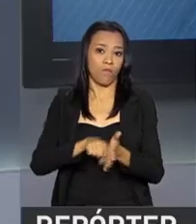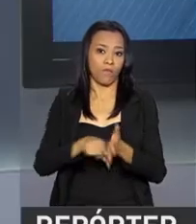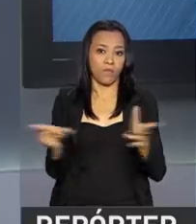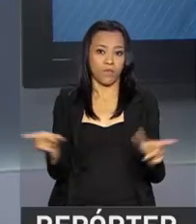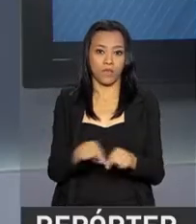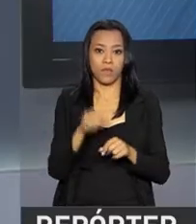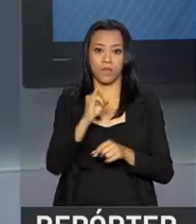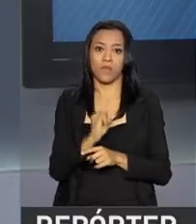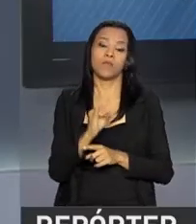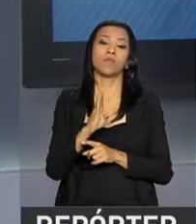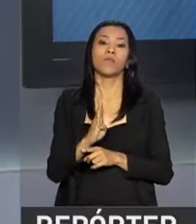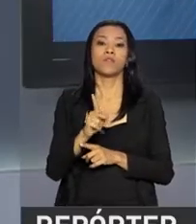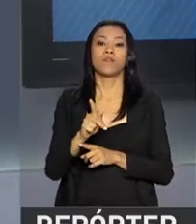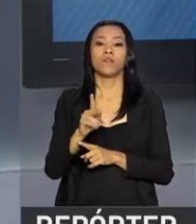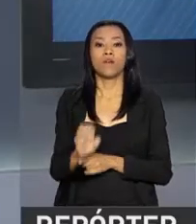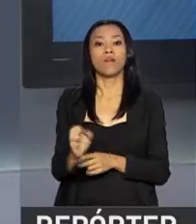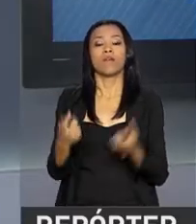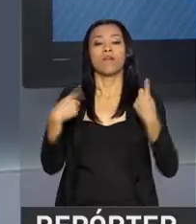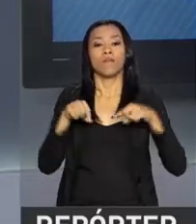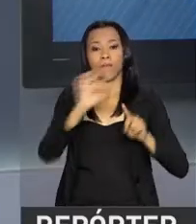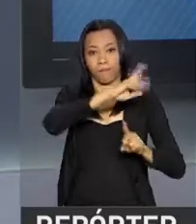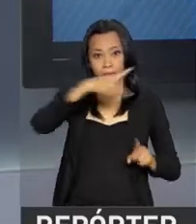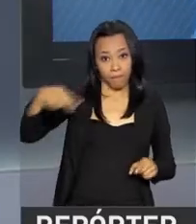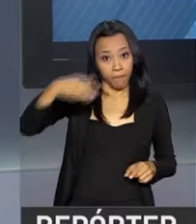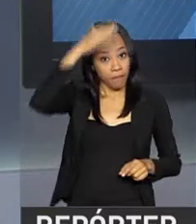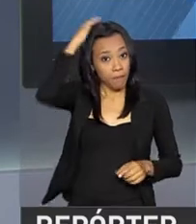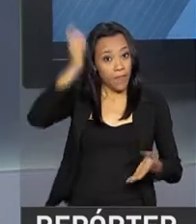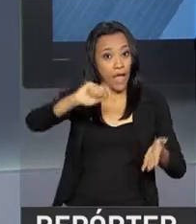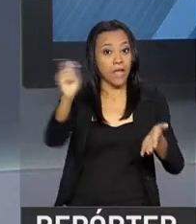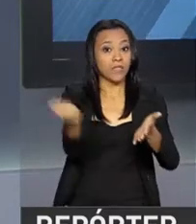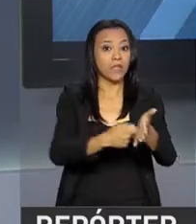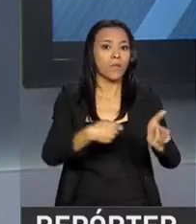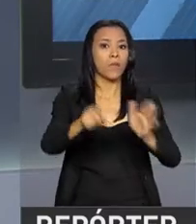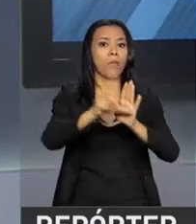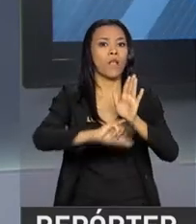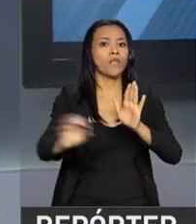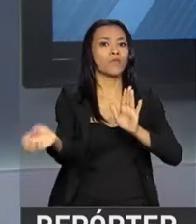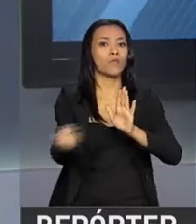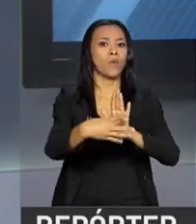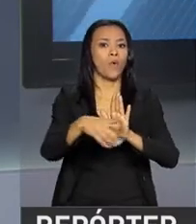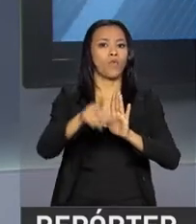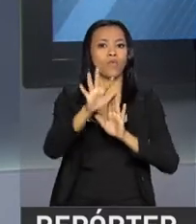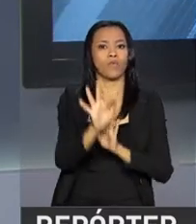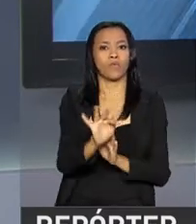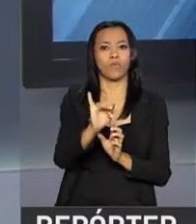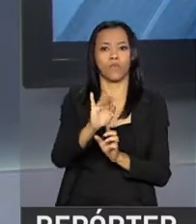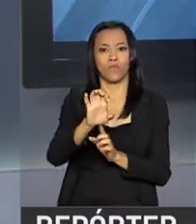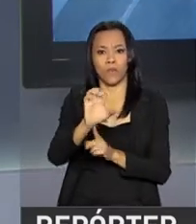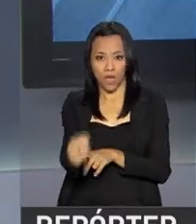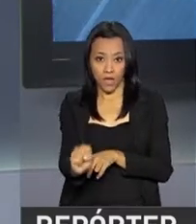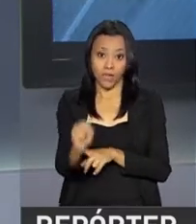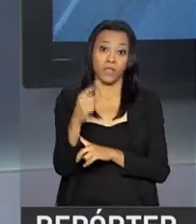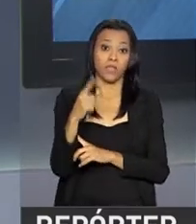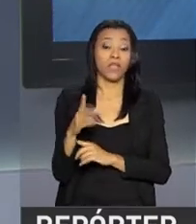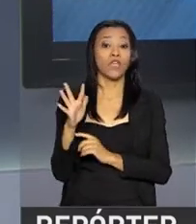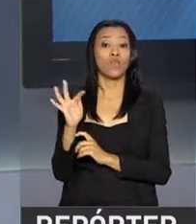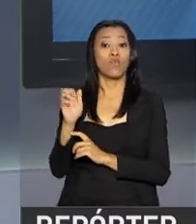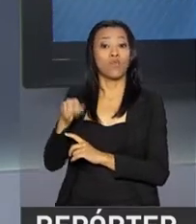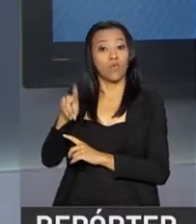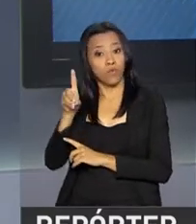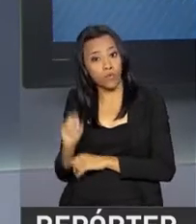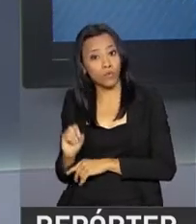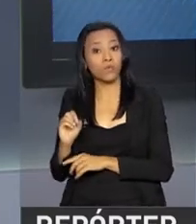o presidente michel temer sancionou a lei do novo fies uma das novidades é que recursos dos fundos constitucionais e de